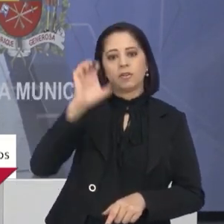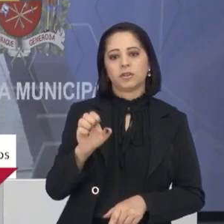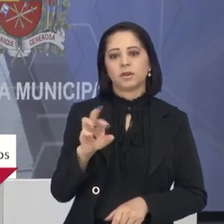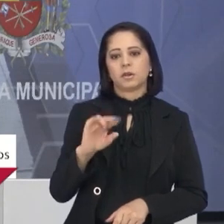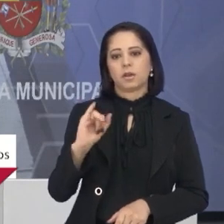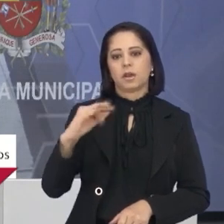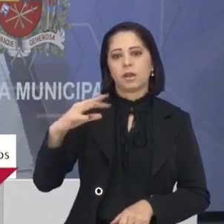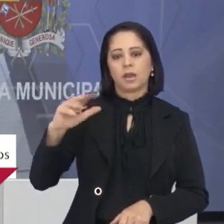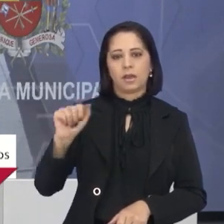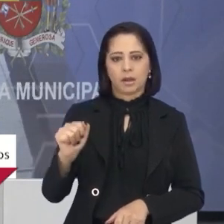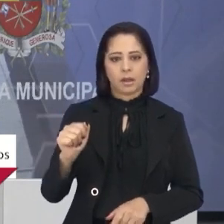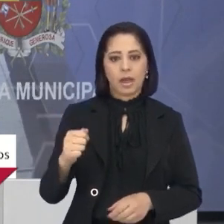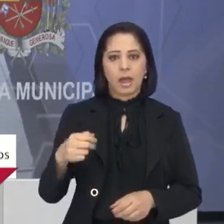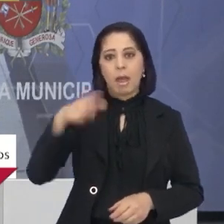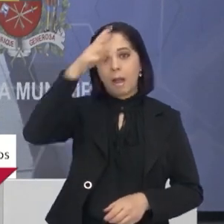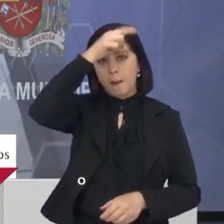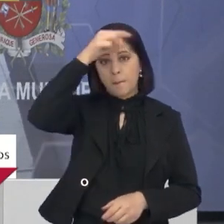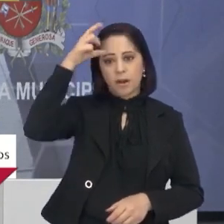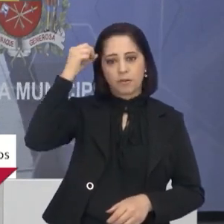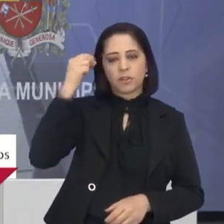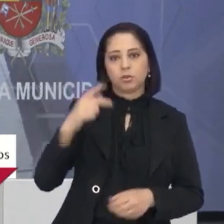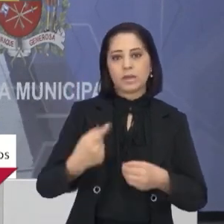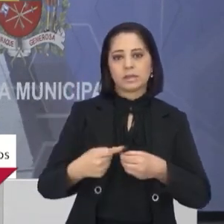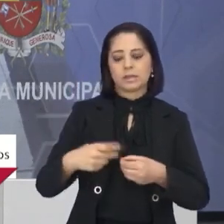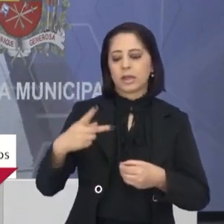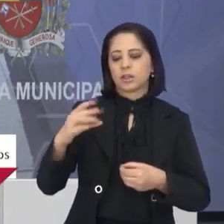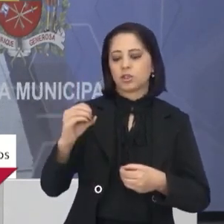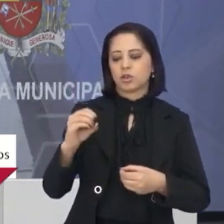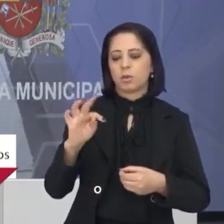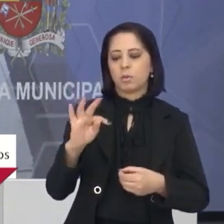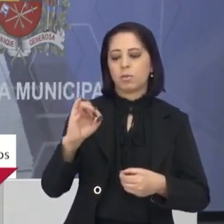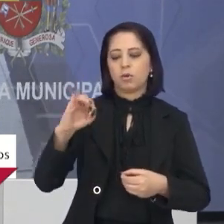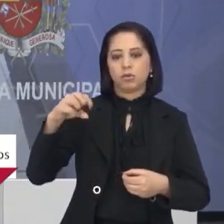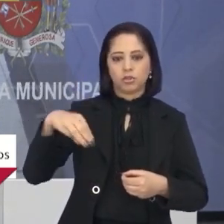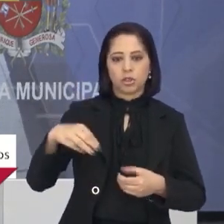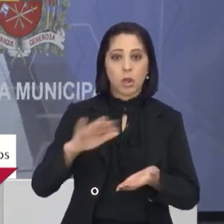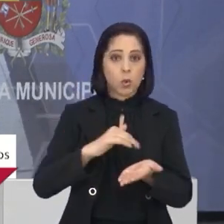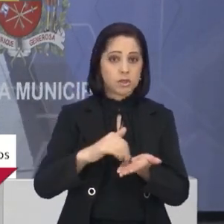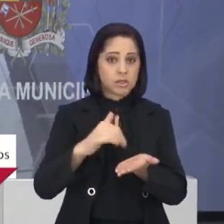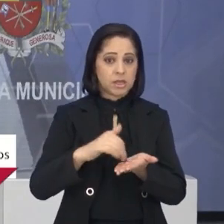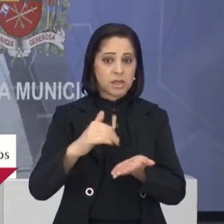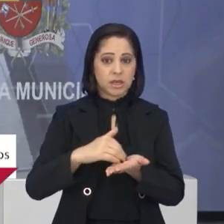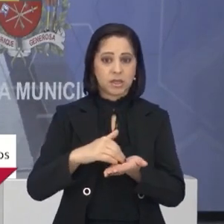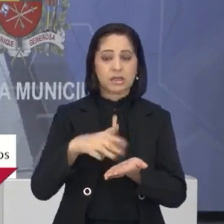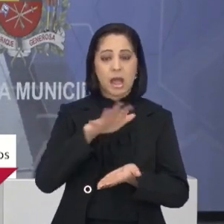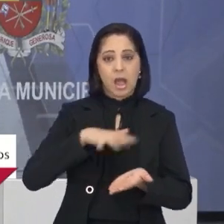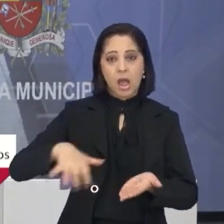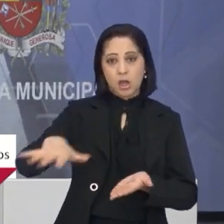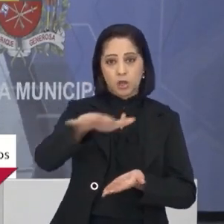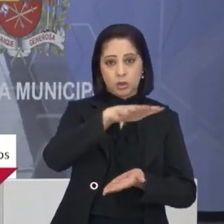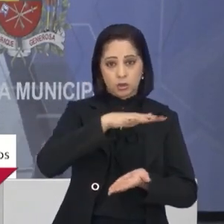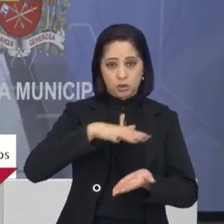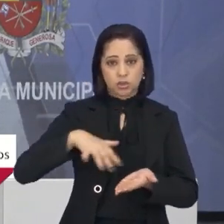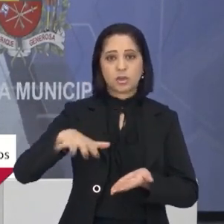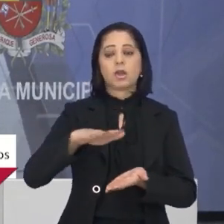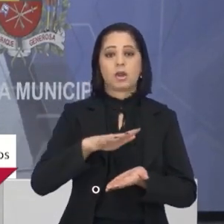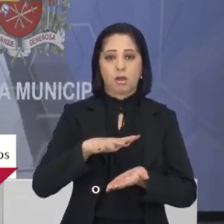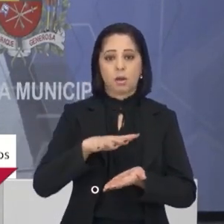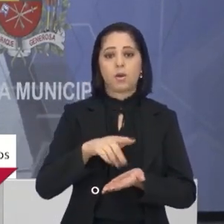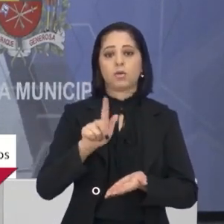Soler da Prefeitura de do Município de Potim e senhor secretário diretor geral do Tribunal de Contas Germano Fraga Lima